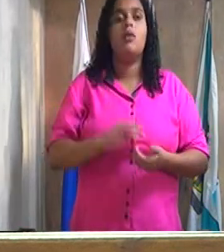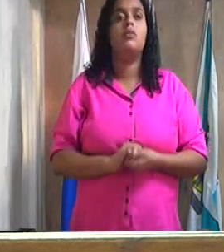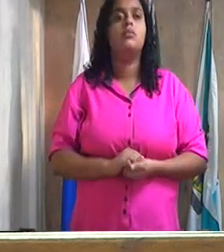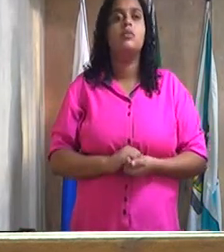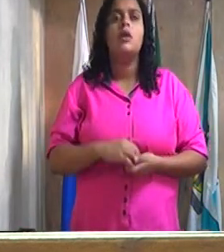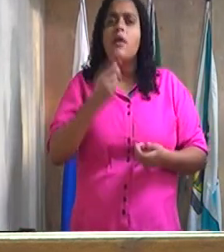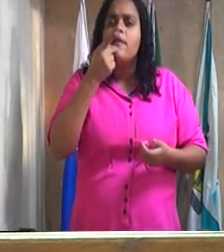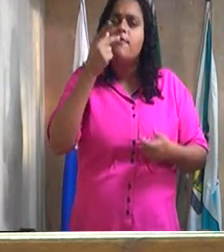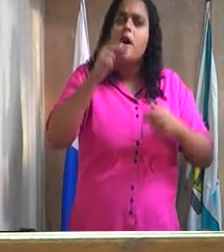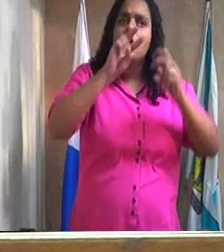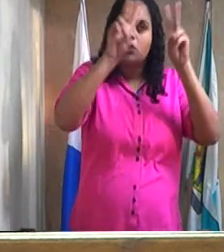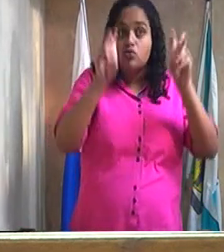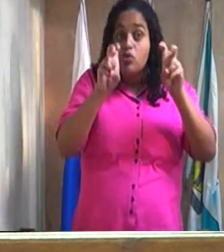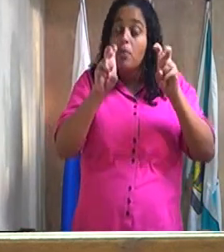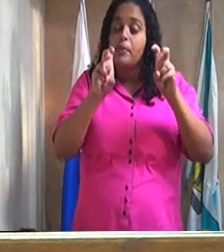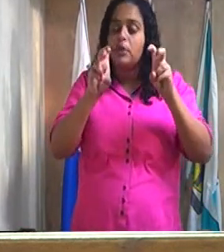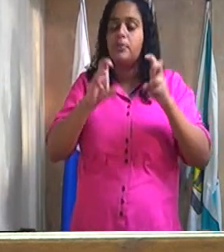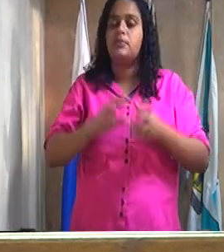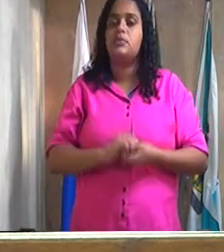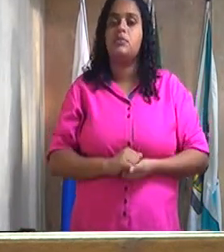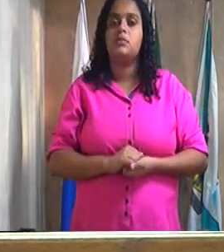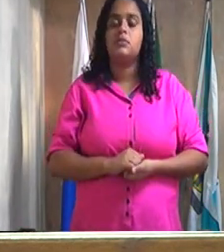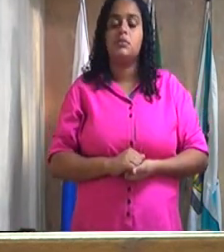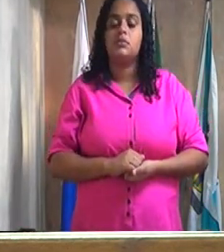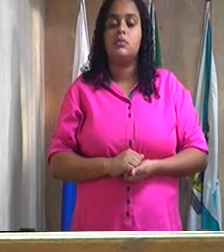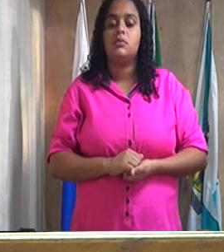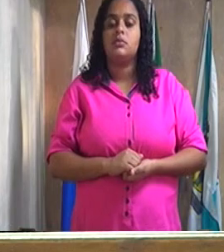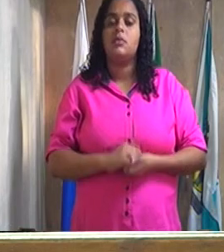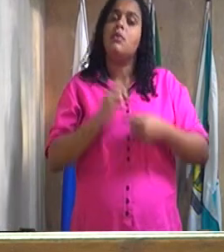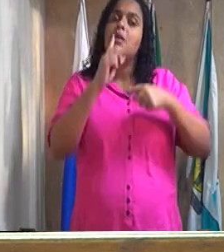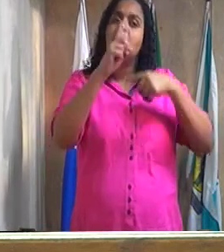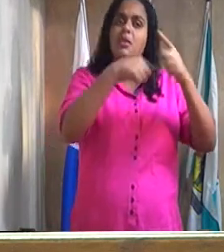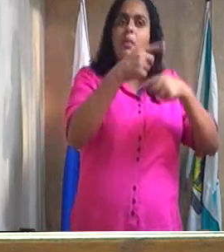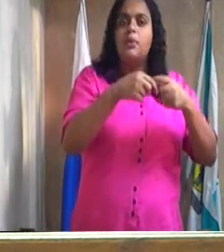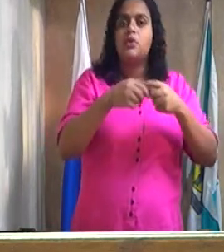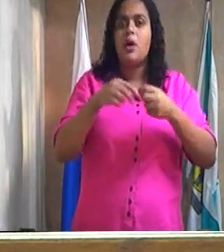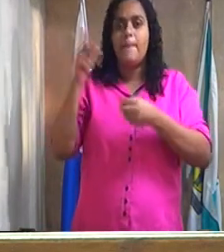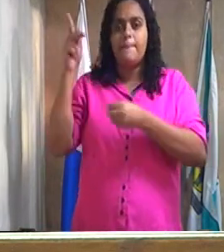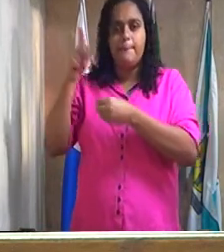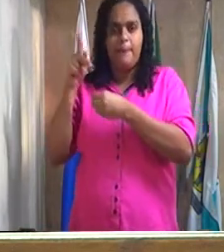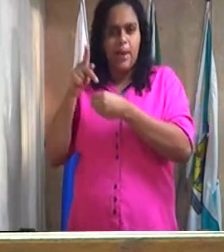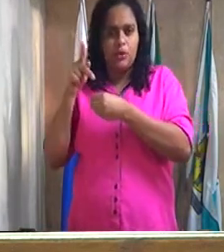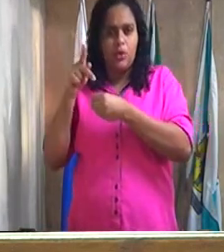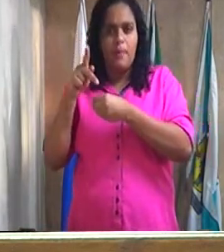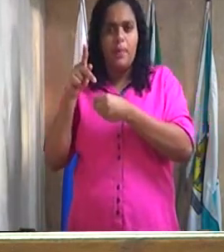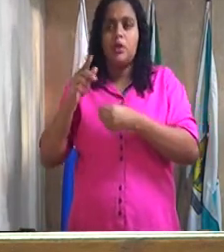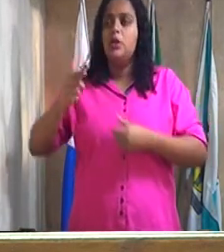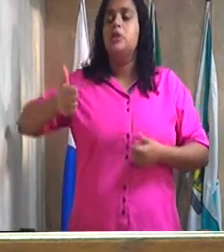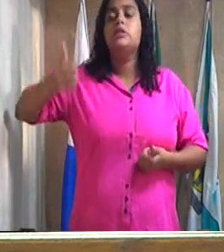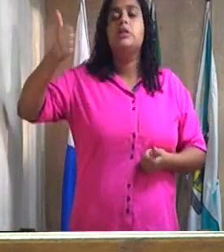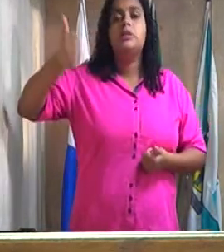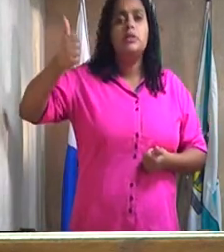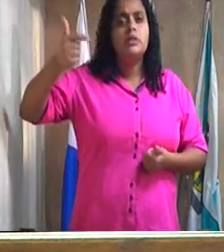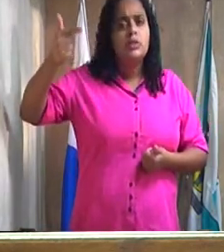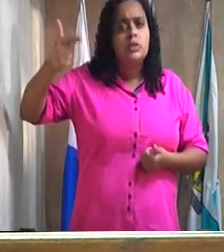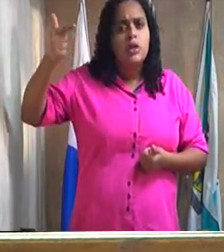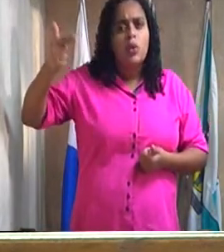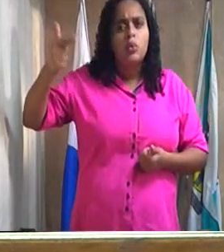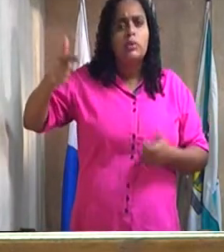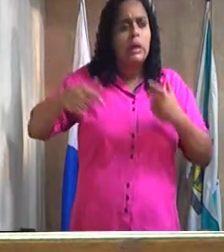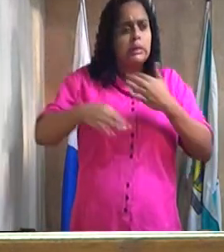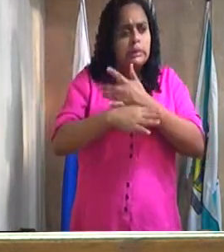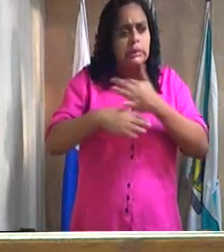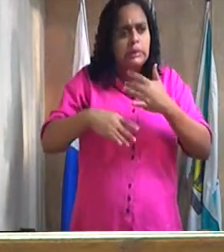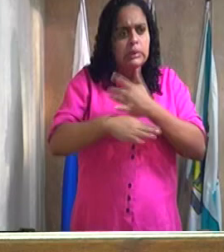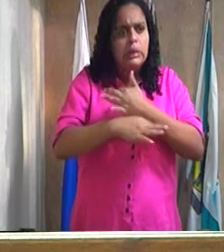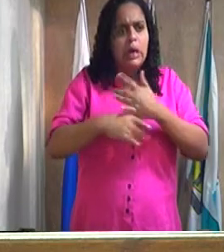trata de, talvez, depois da Petrobras, o segundo maior empreendimento que a cidade de Duque de